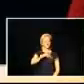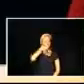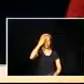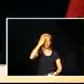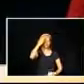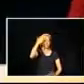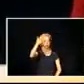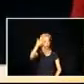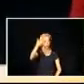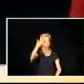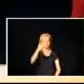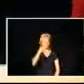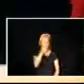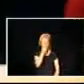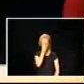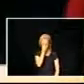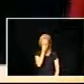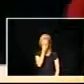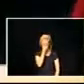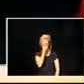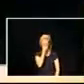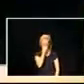presidente.